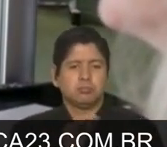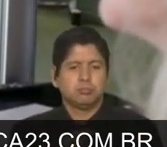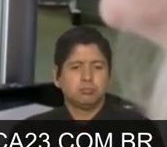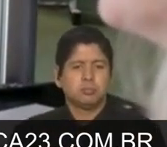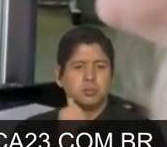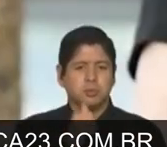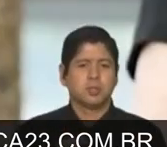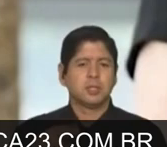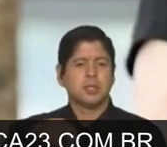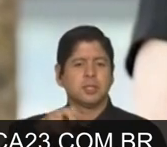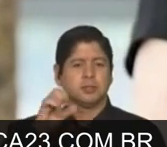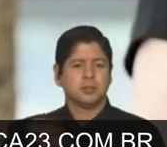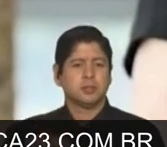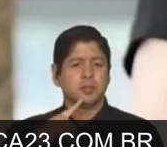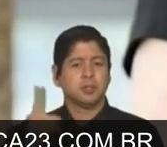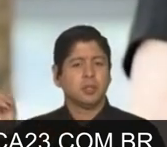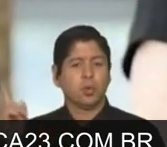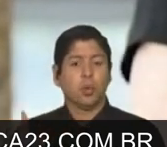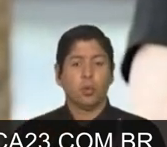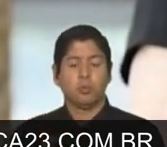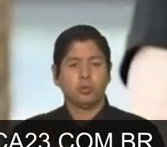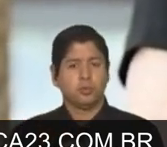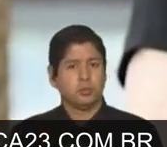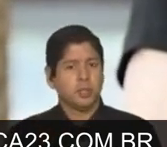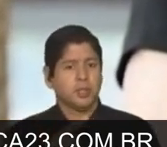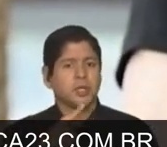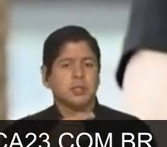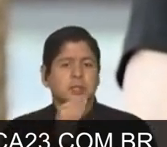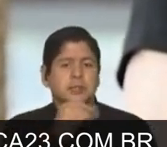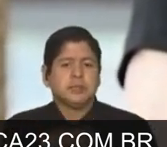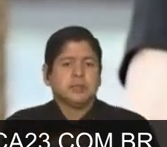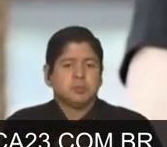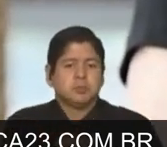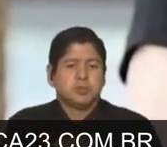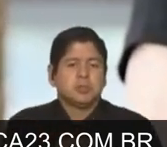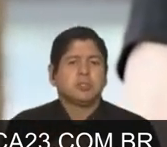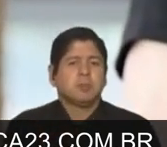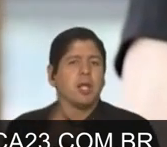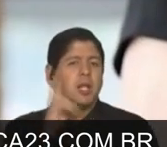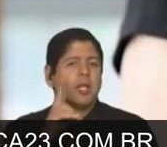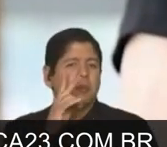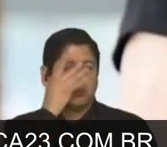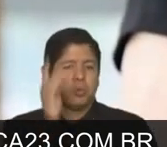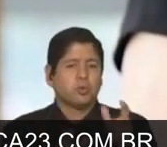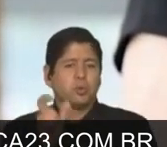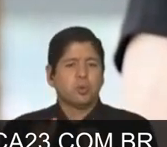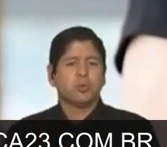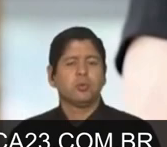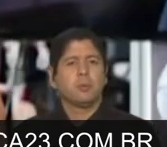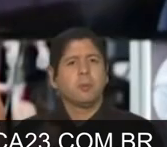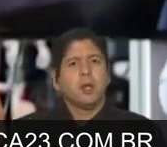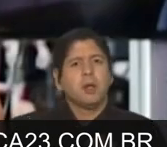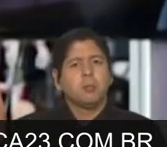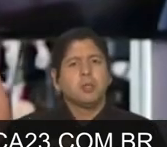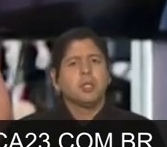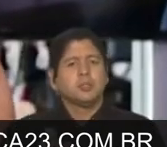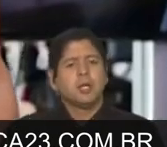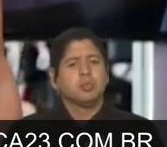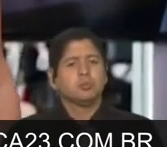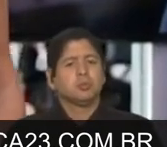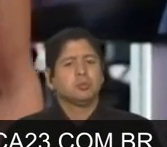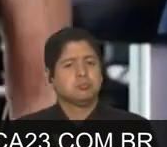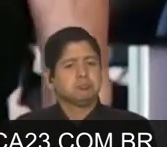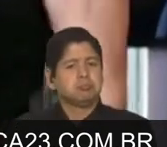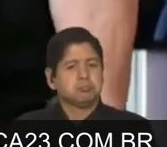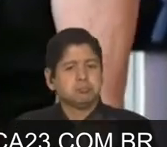como Nadine, um robô social que simula emoções e lembra das pessoas. Habilidades que já colocou em